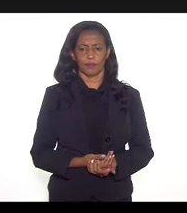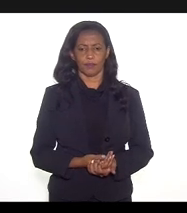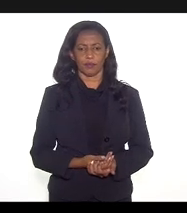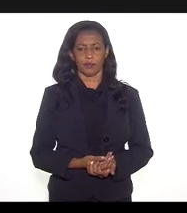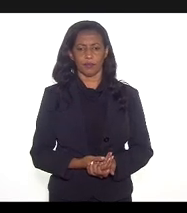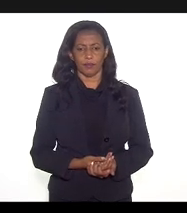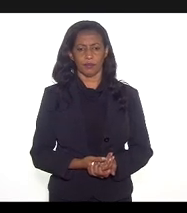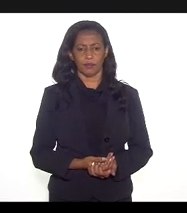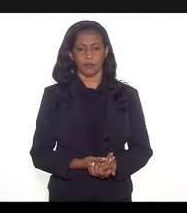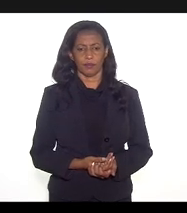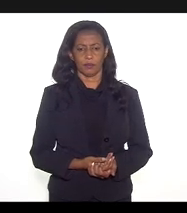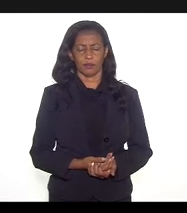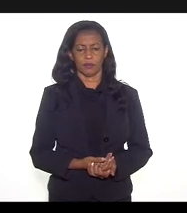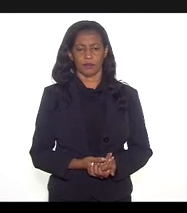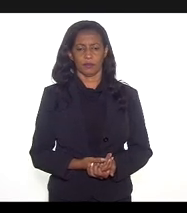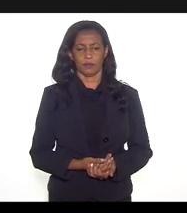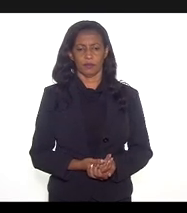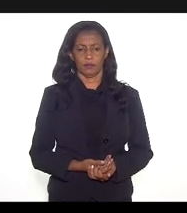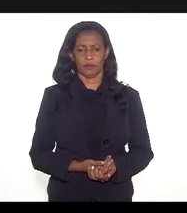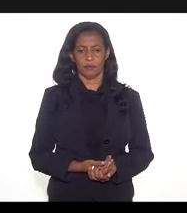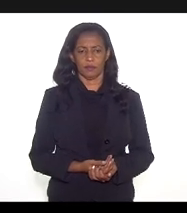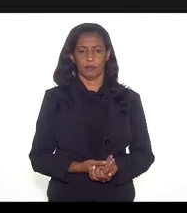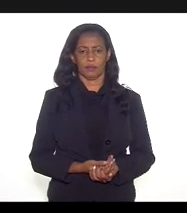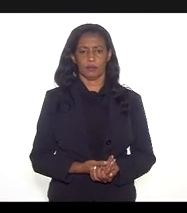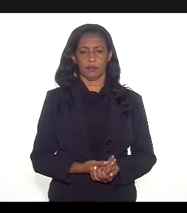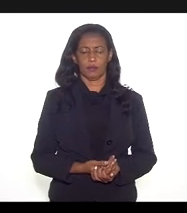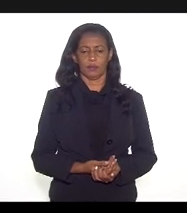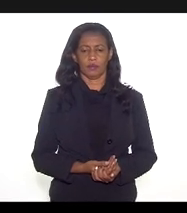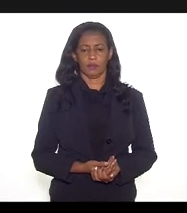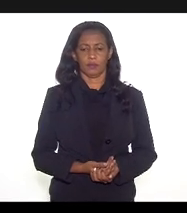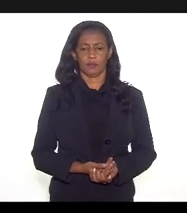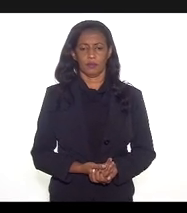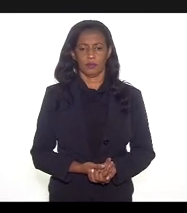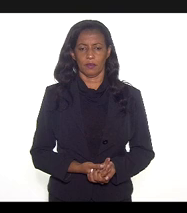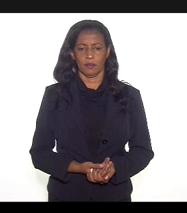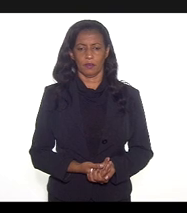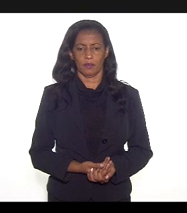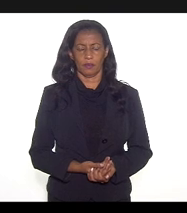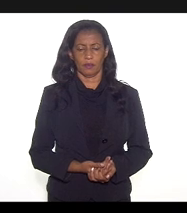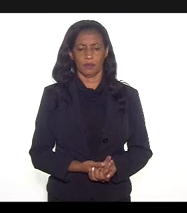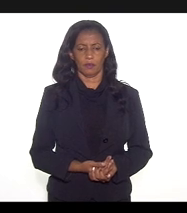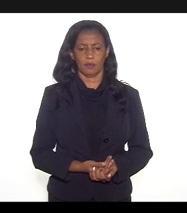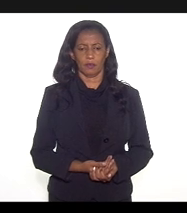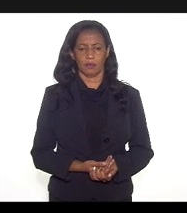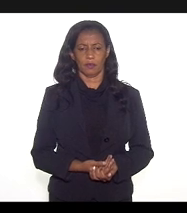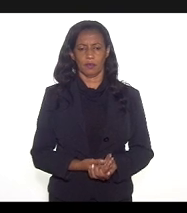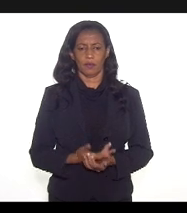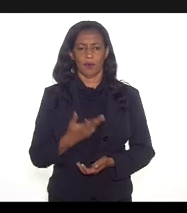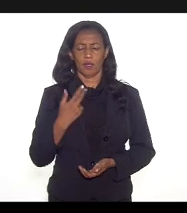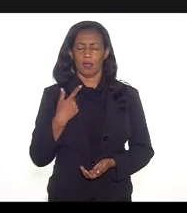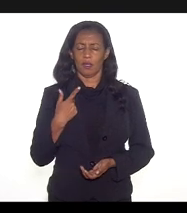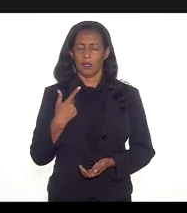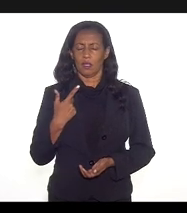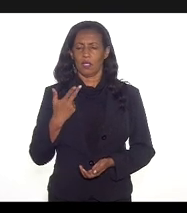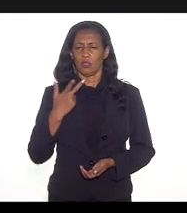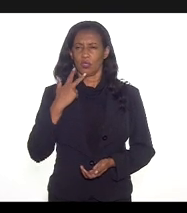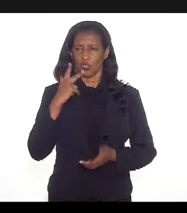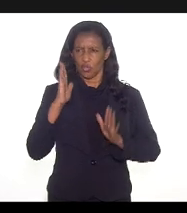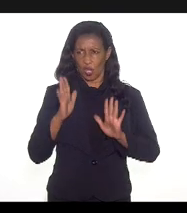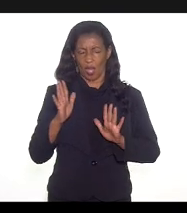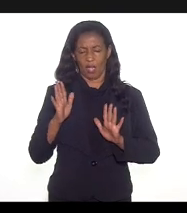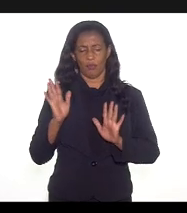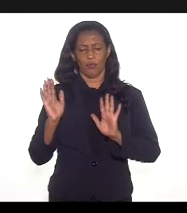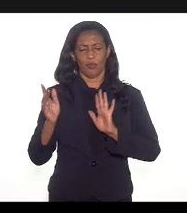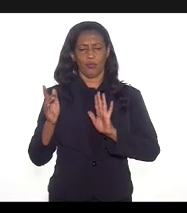Boa tarde a todos. Não vou ser, não vou ser redundante nas questões, certo? É simplesmente o que já foi abordado até para o